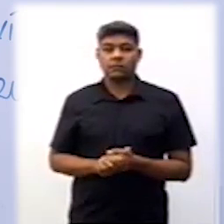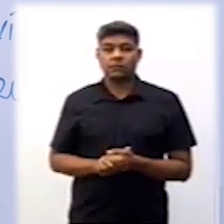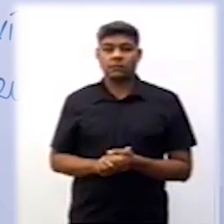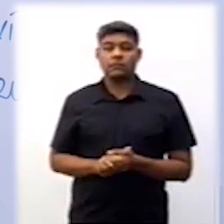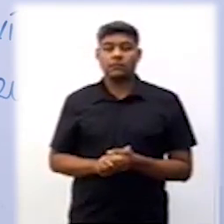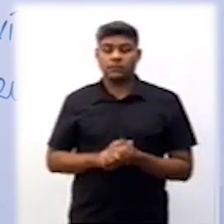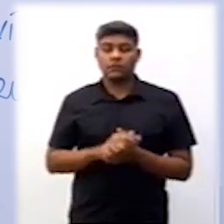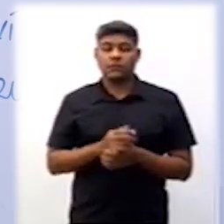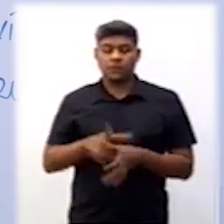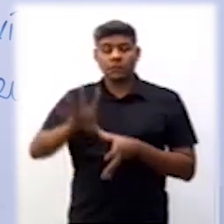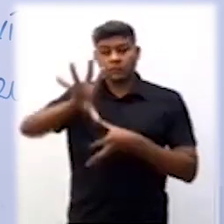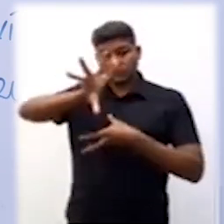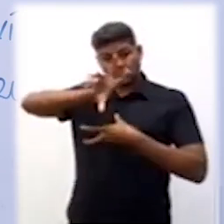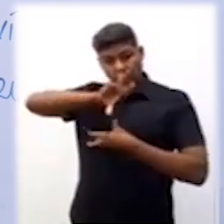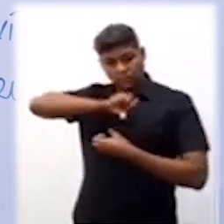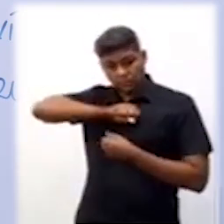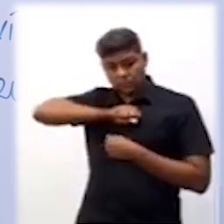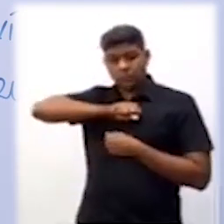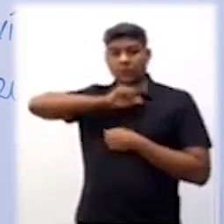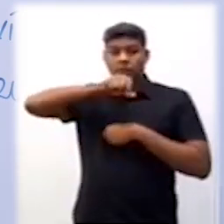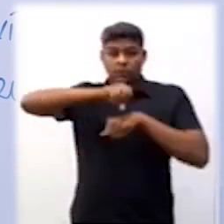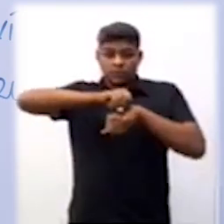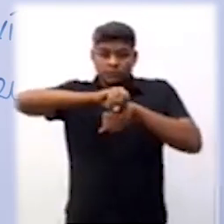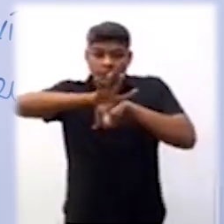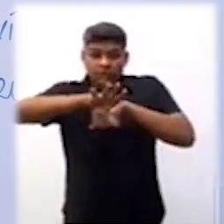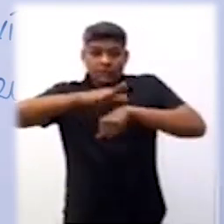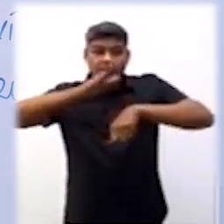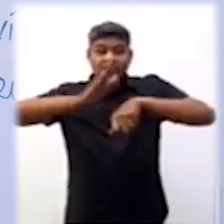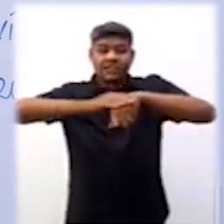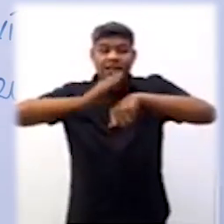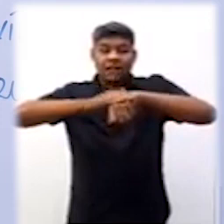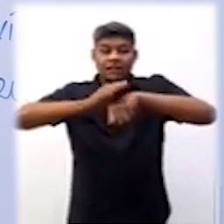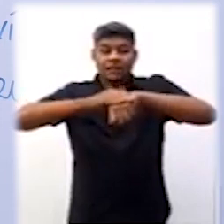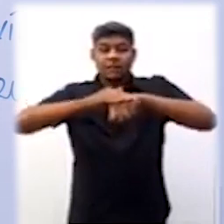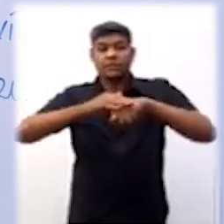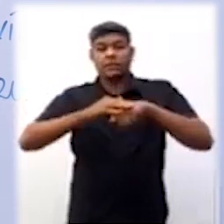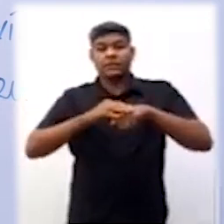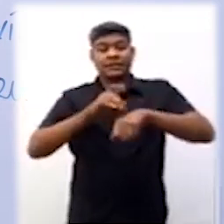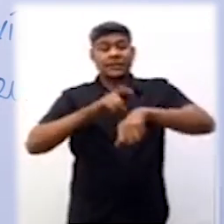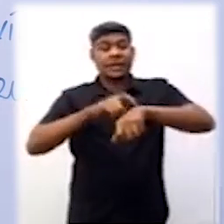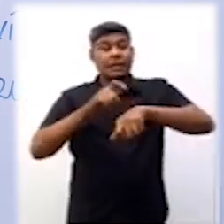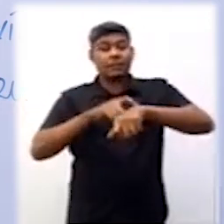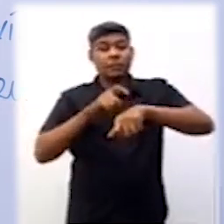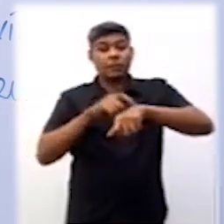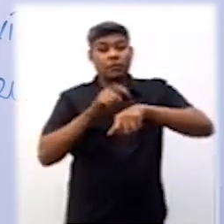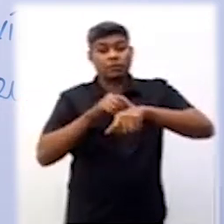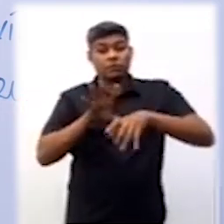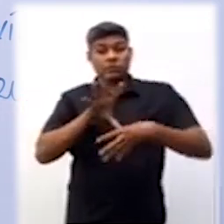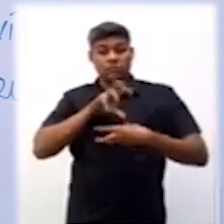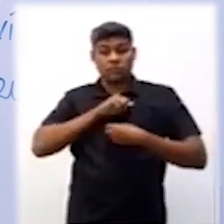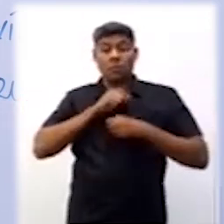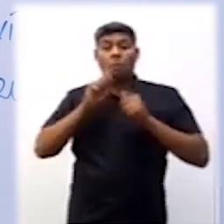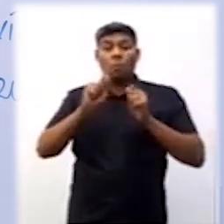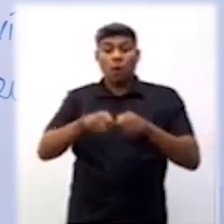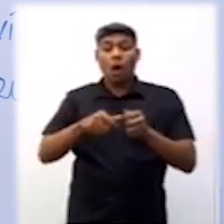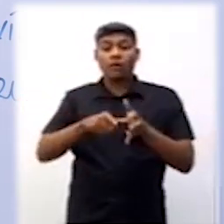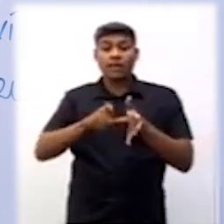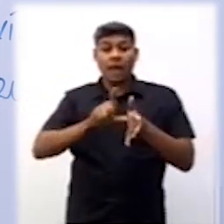que você se infecta para manifestar, a gente chama isso de período de incubação. Pode manifestar antes, mas o normal